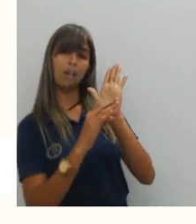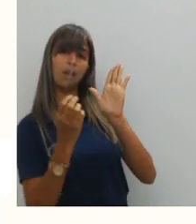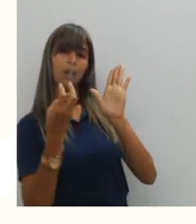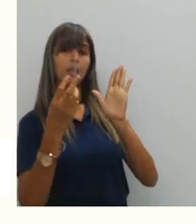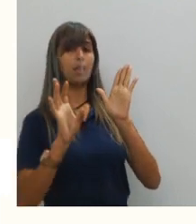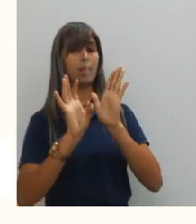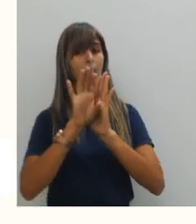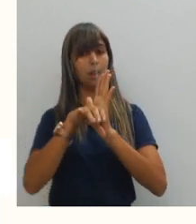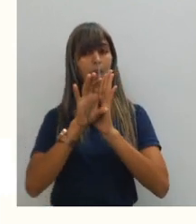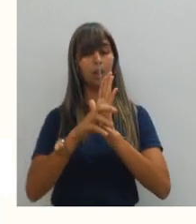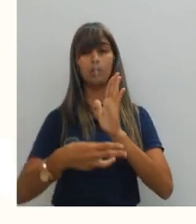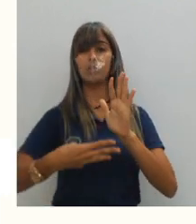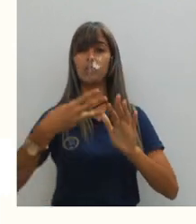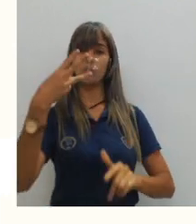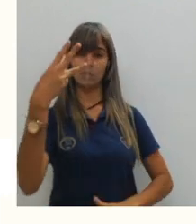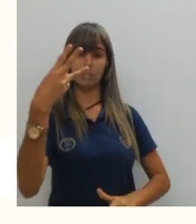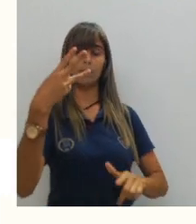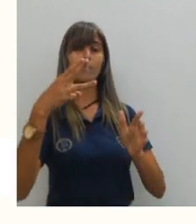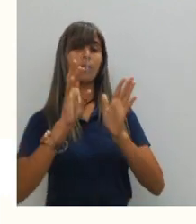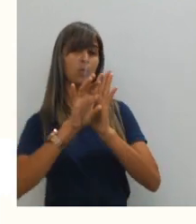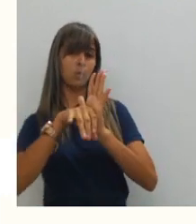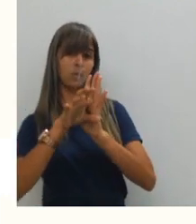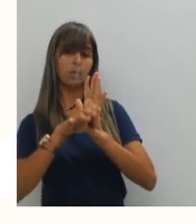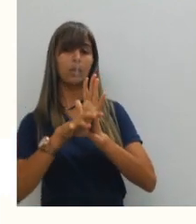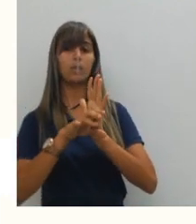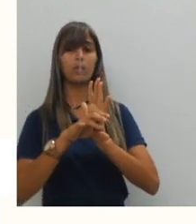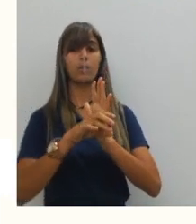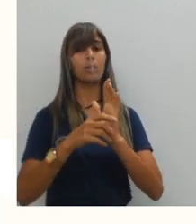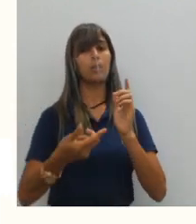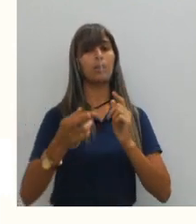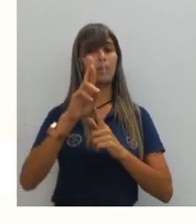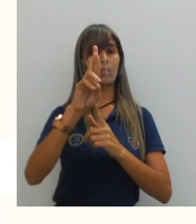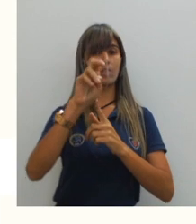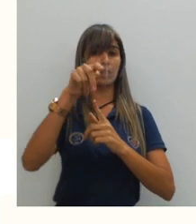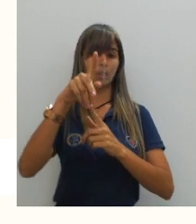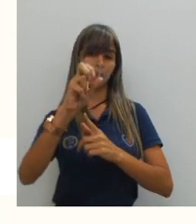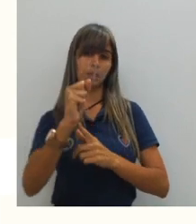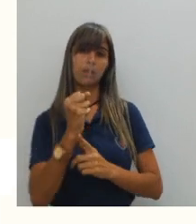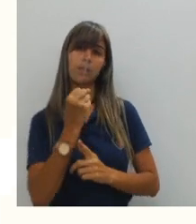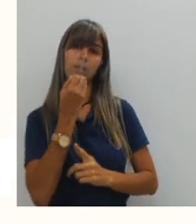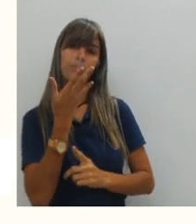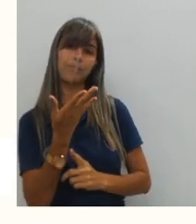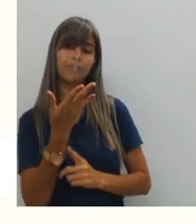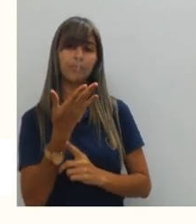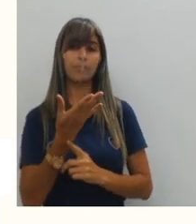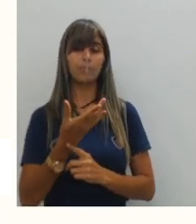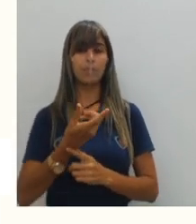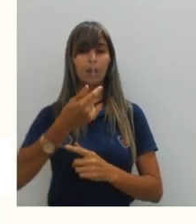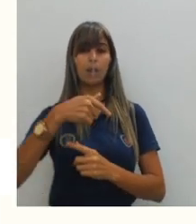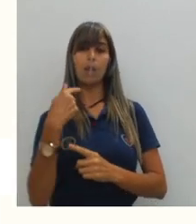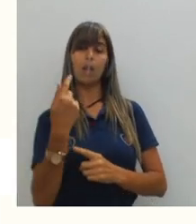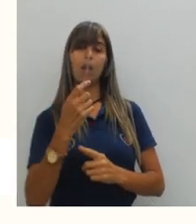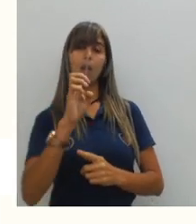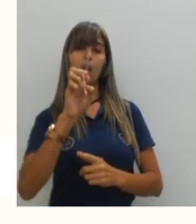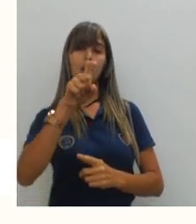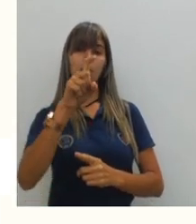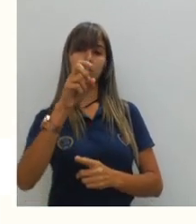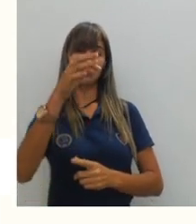que é esses três princípios, na verdade, que é o da generalidade, que é o da exterioridade, que é o